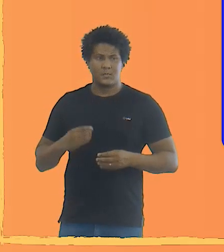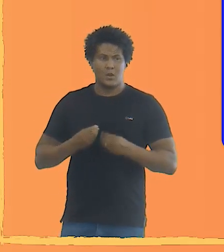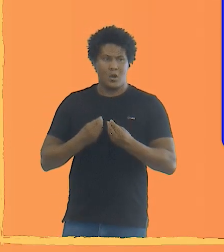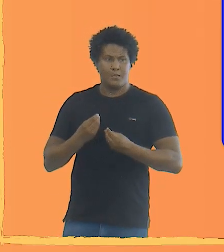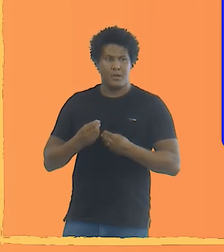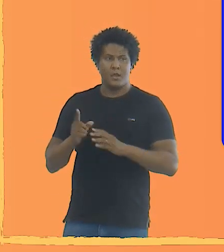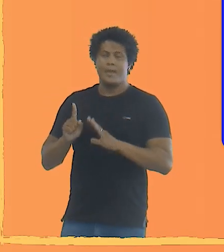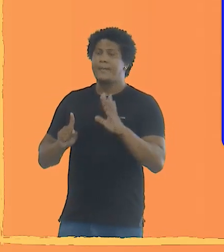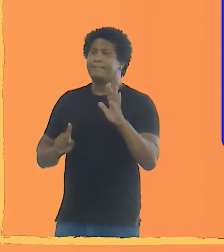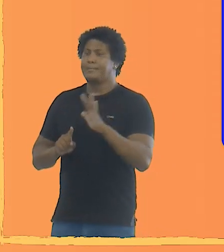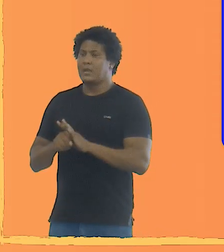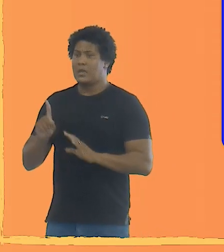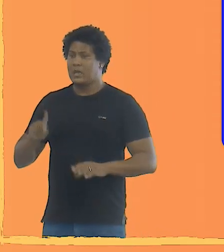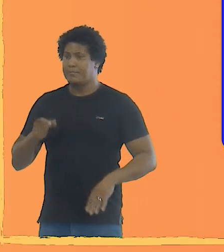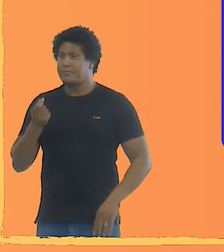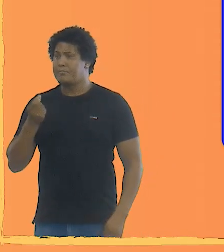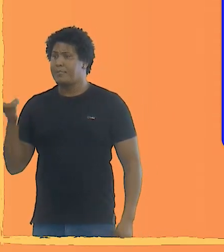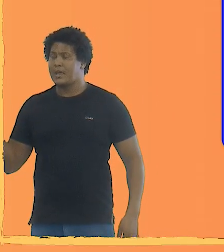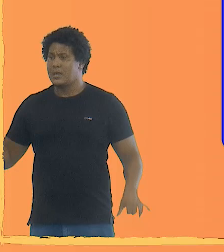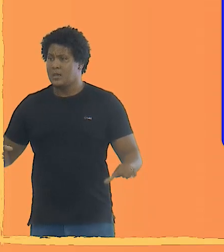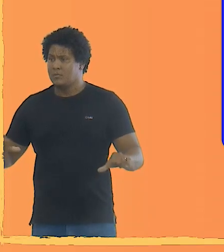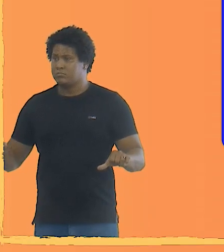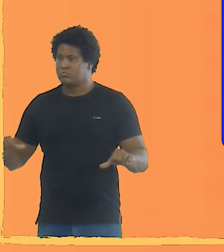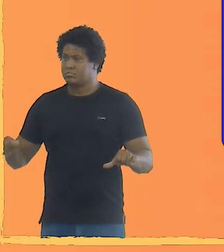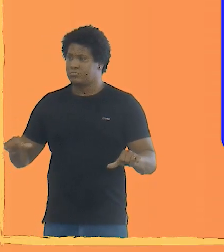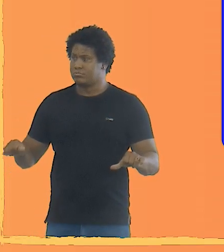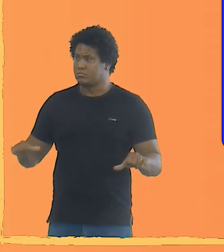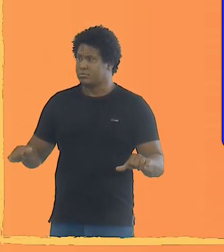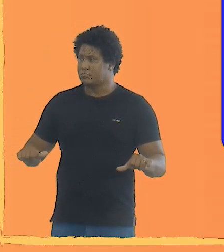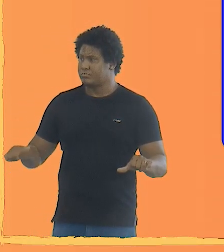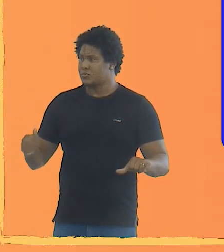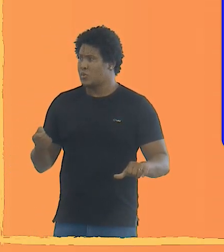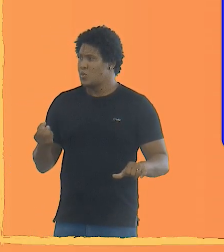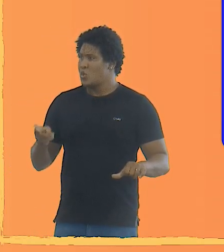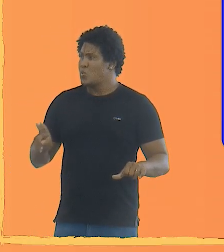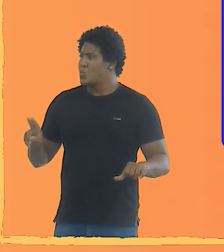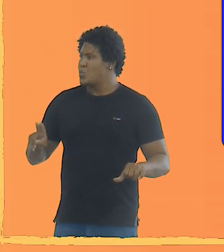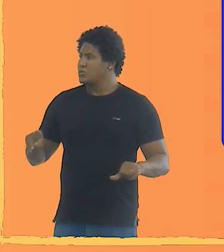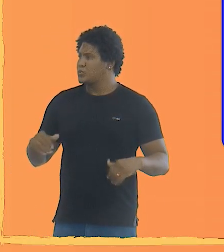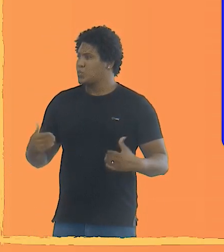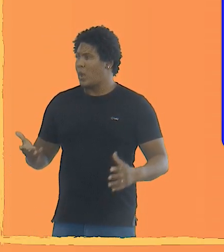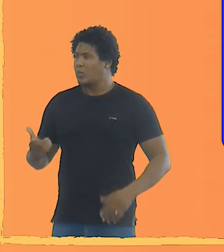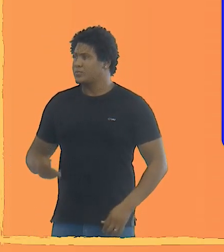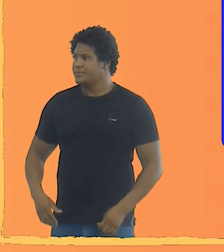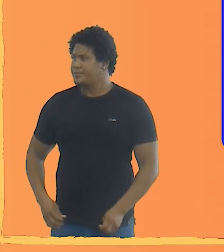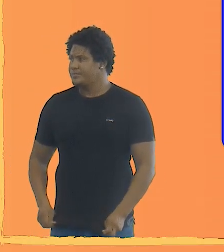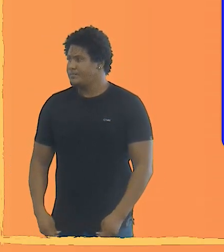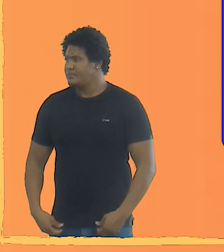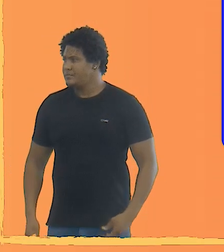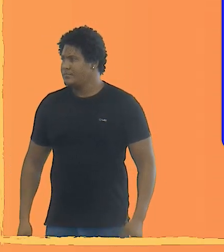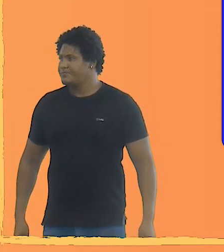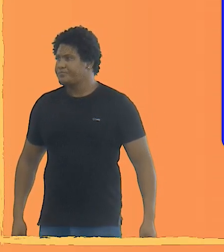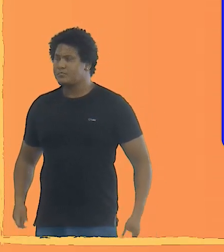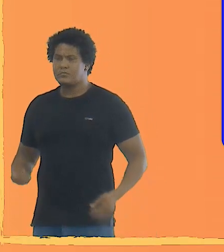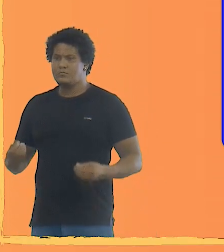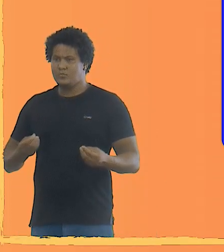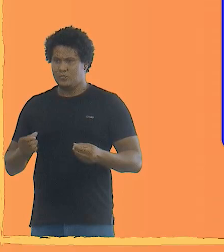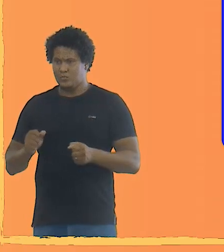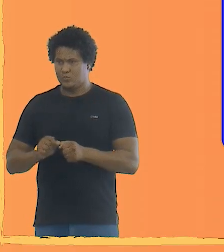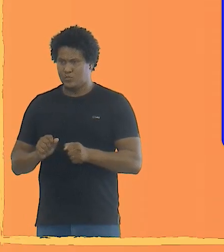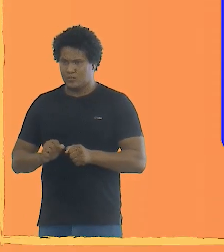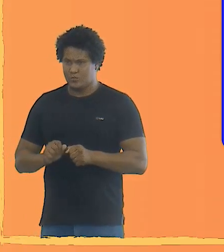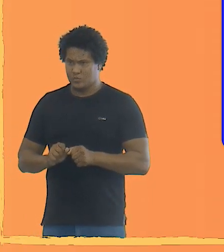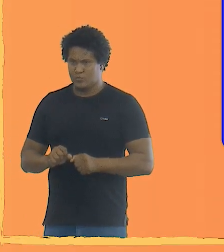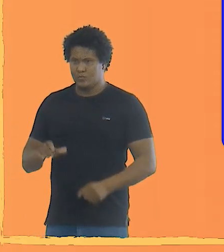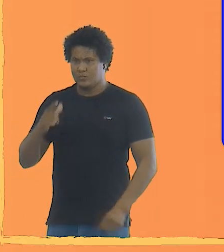número máximo de marchas que podem ser utilizadas para movimentar a bicicleta. Então, como é que a gente vai fazer isso? Prestem bem atenção